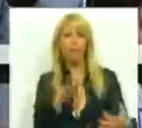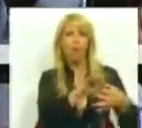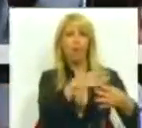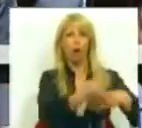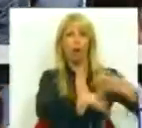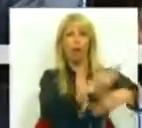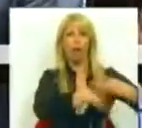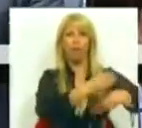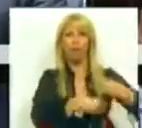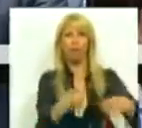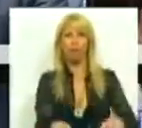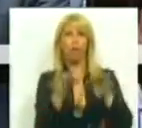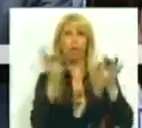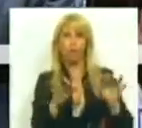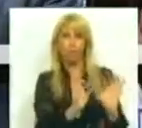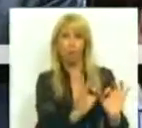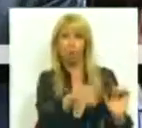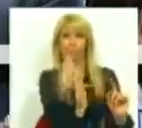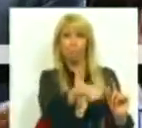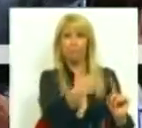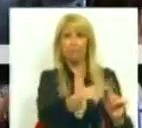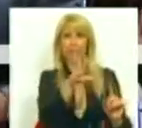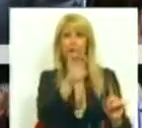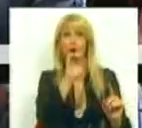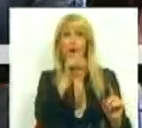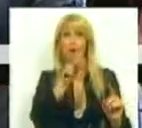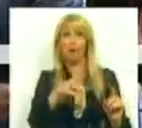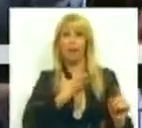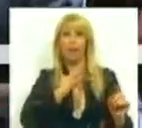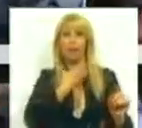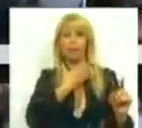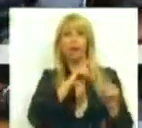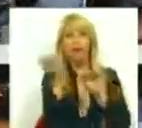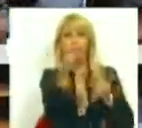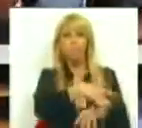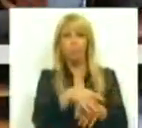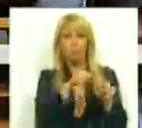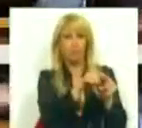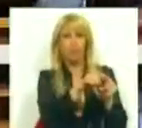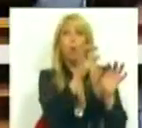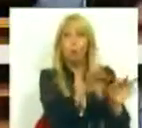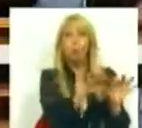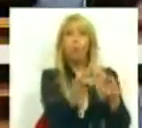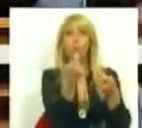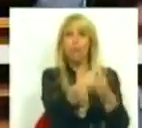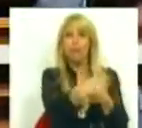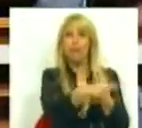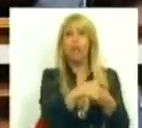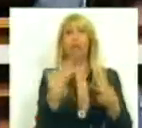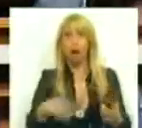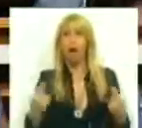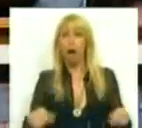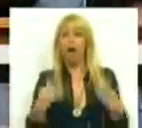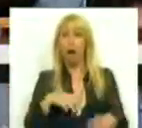próprio Presidente Hollande. Quando o próprio Presidente Hollande, ao longo das últimas semanas, tem feito um esforço de aproximação,